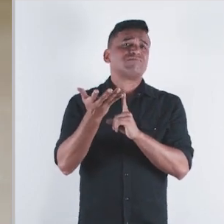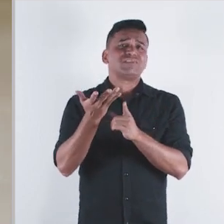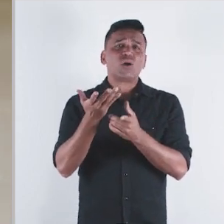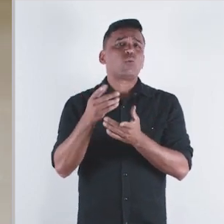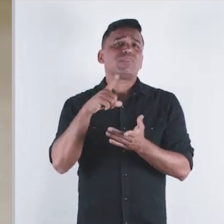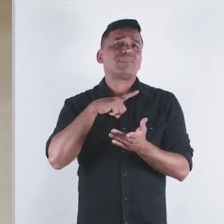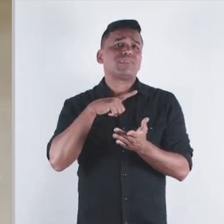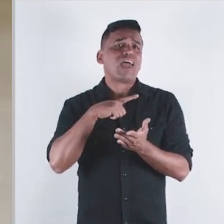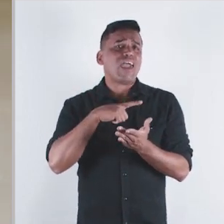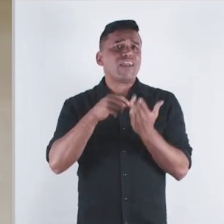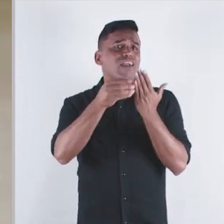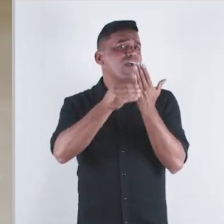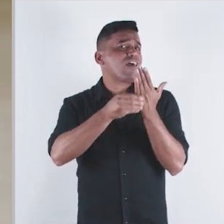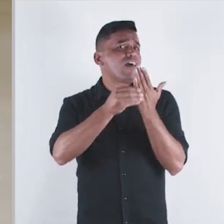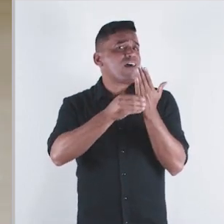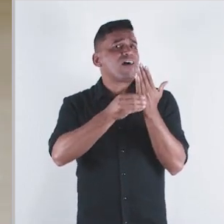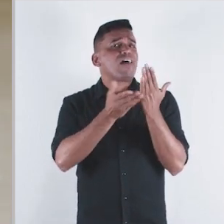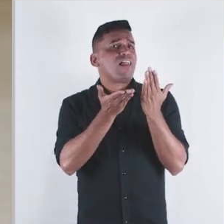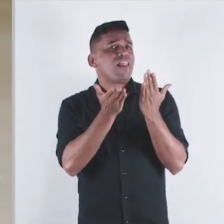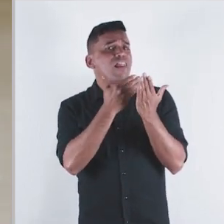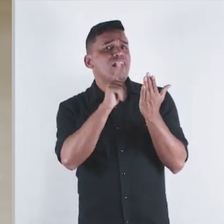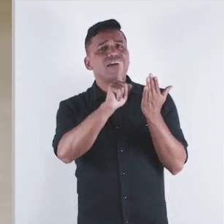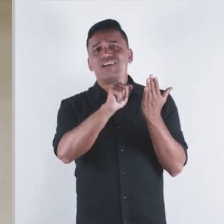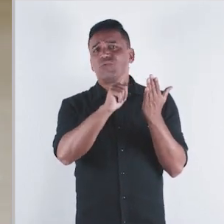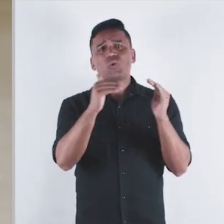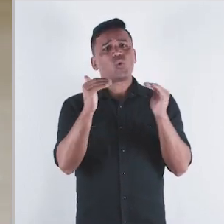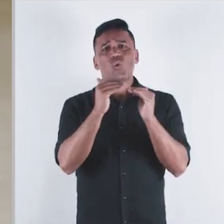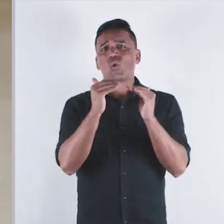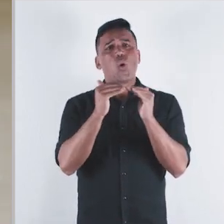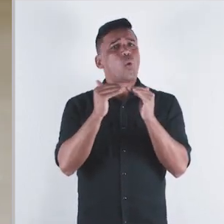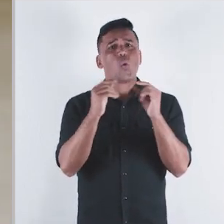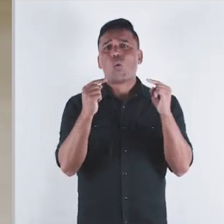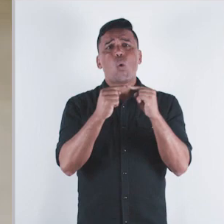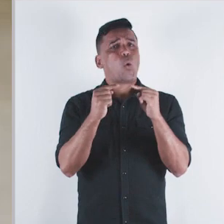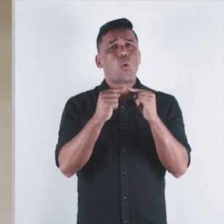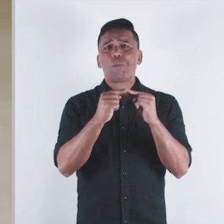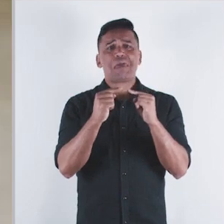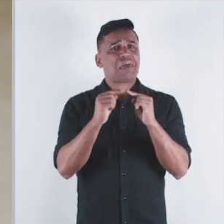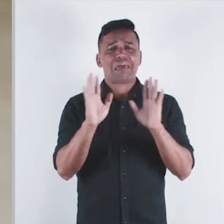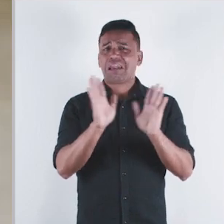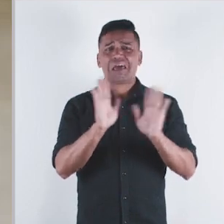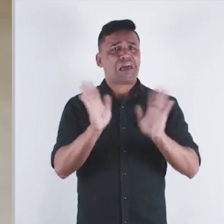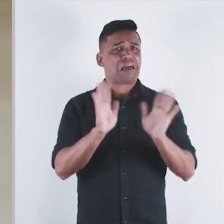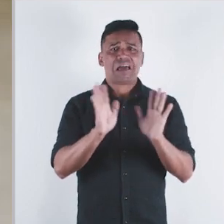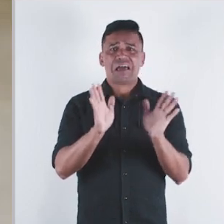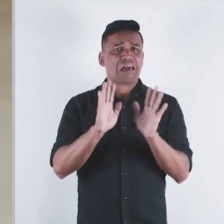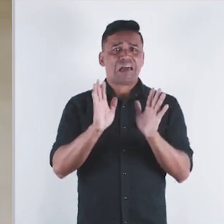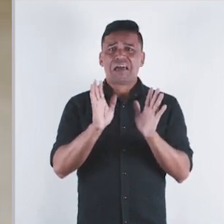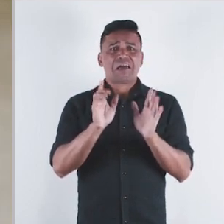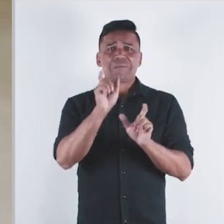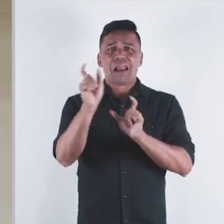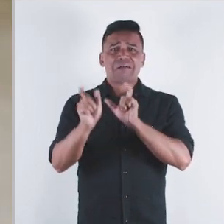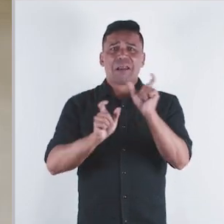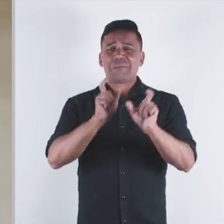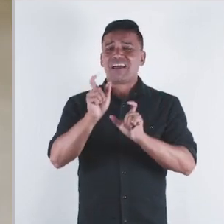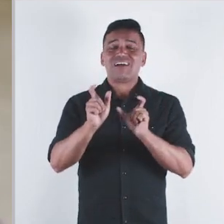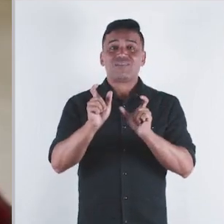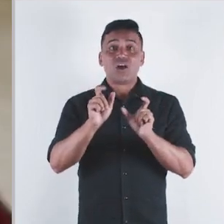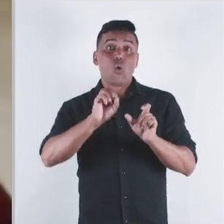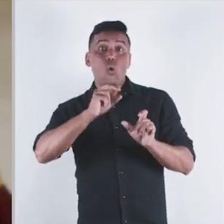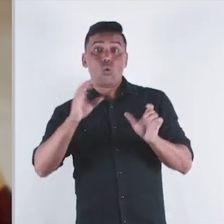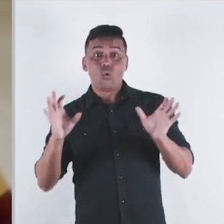obras não se encaixam em nenhuma das duas terminologias e, ao mesmo tempo, poderiam se encaixar nas